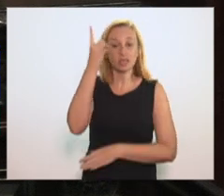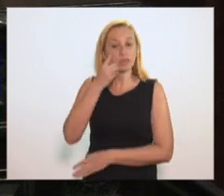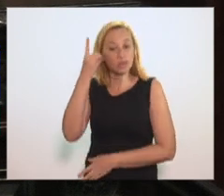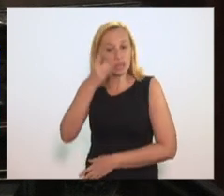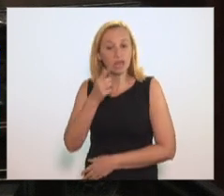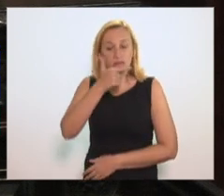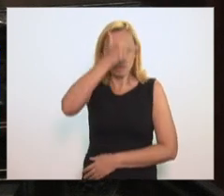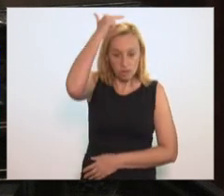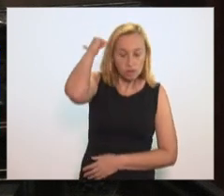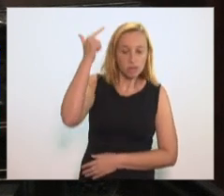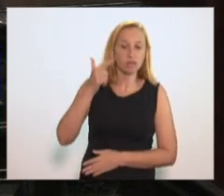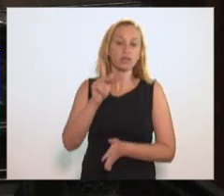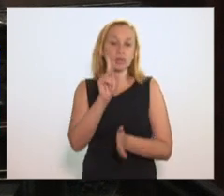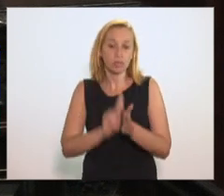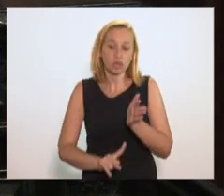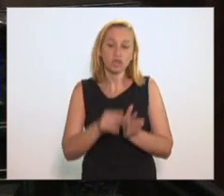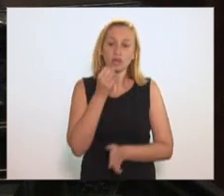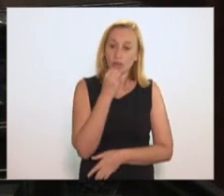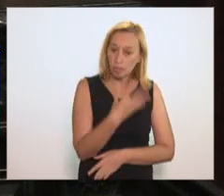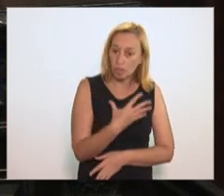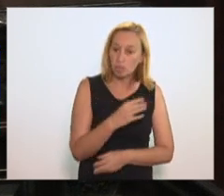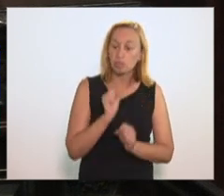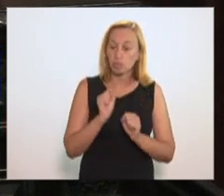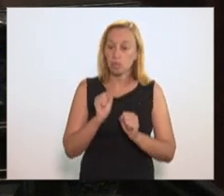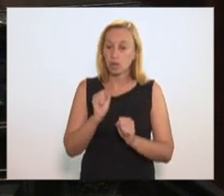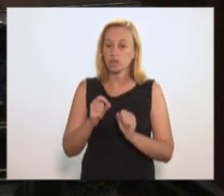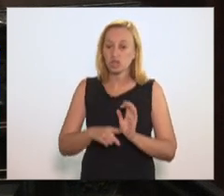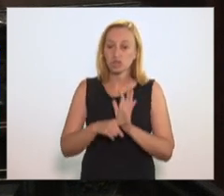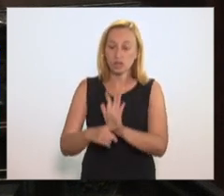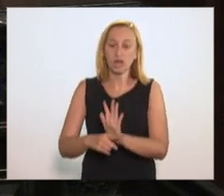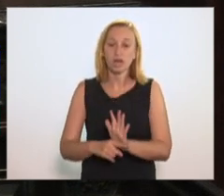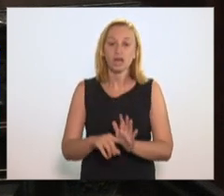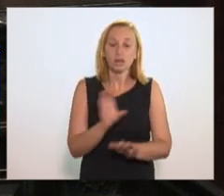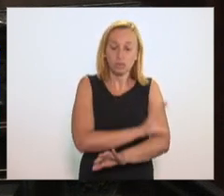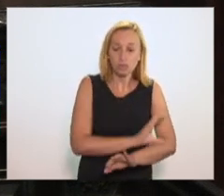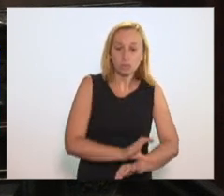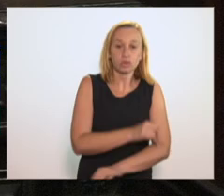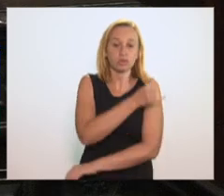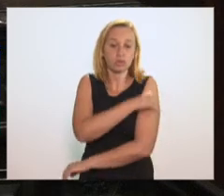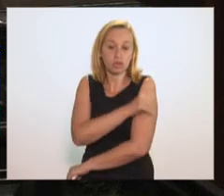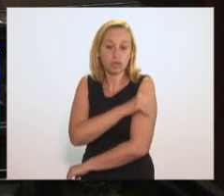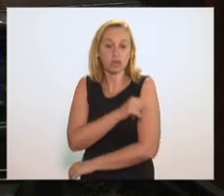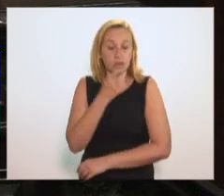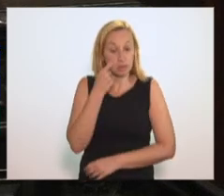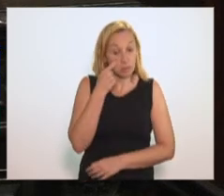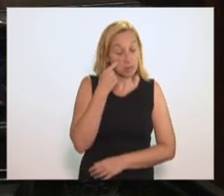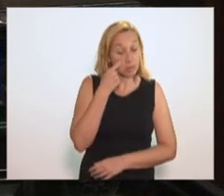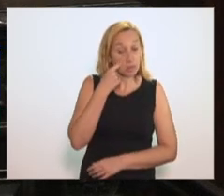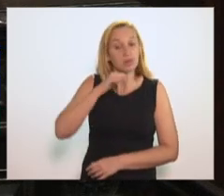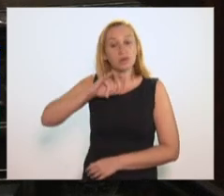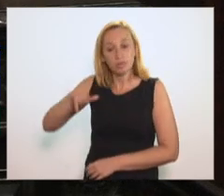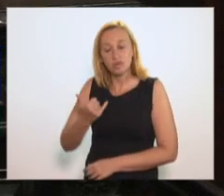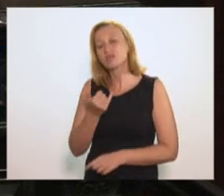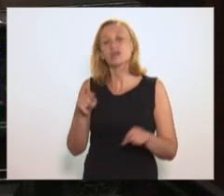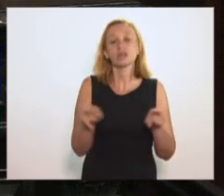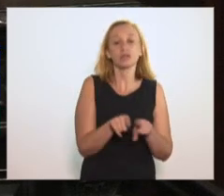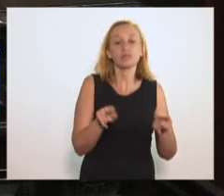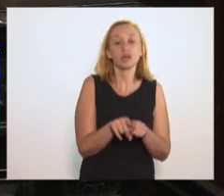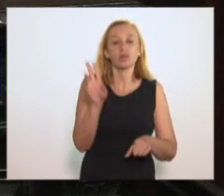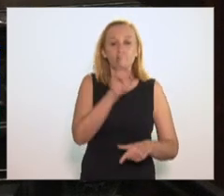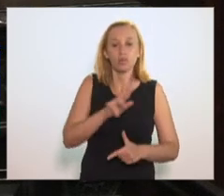o projeto é muito meritório e pode agregar muito a cultura do Rio de Janeiro e aproveito também o uso da tribuna